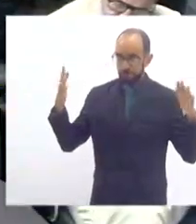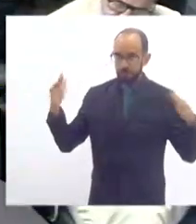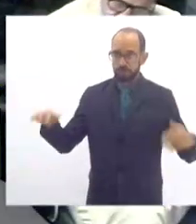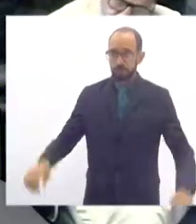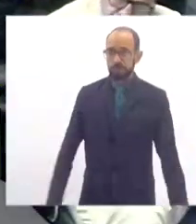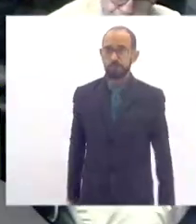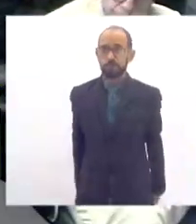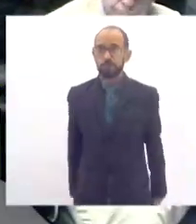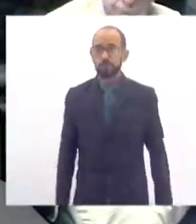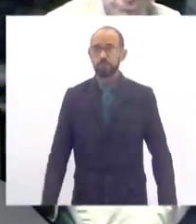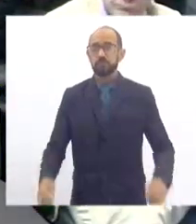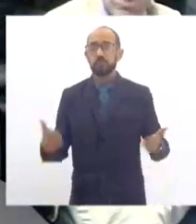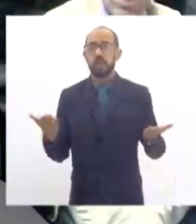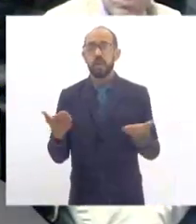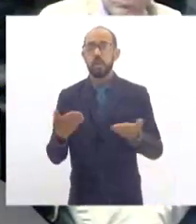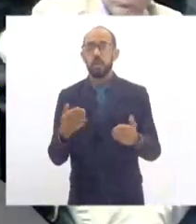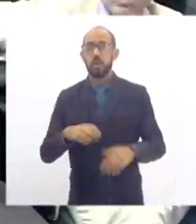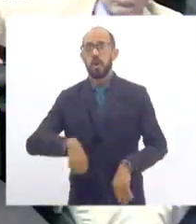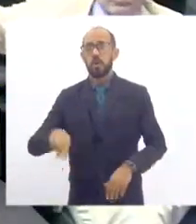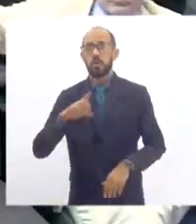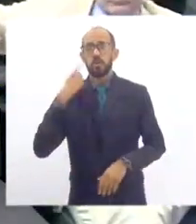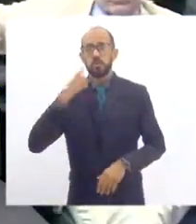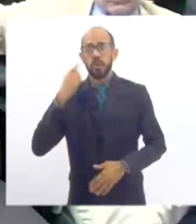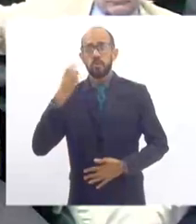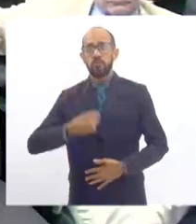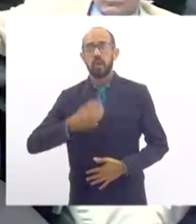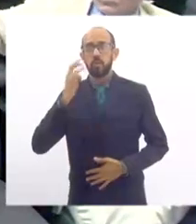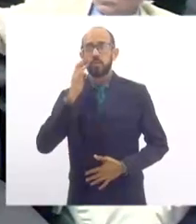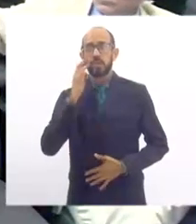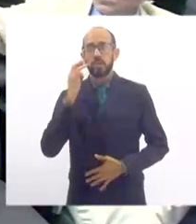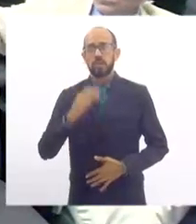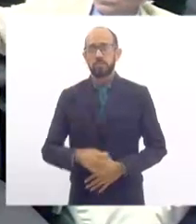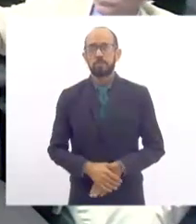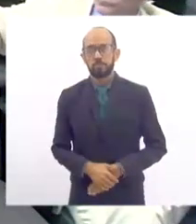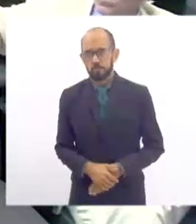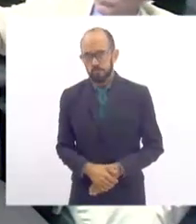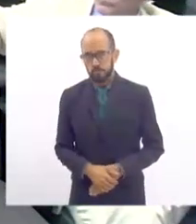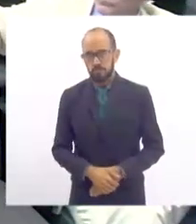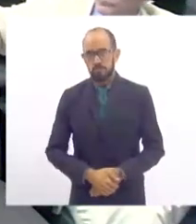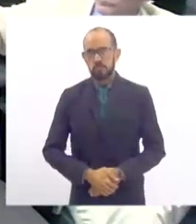Essa palavra, deputado Valdeque Carneiro. Deputado Valdeque.